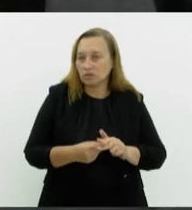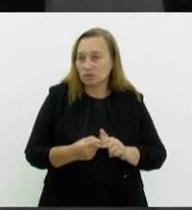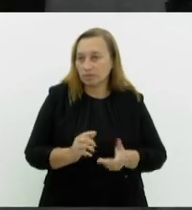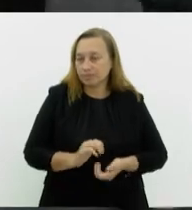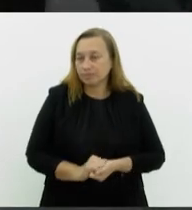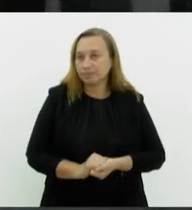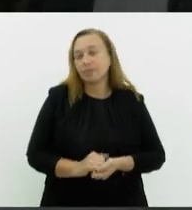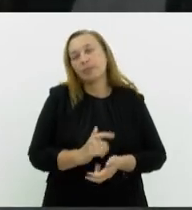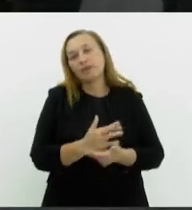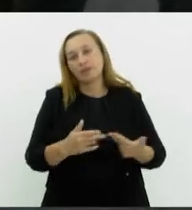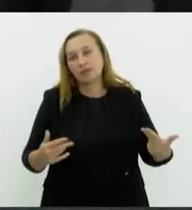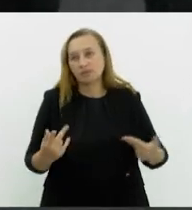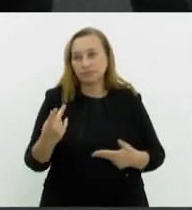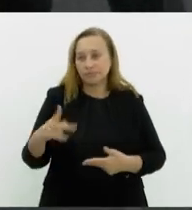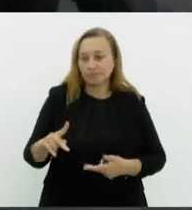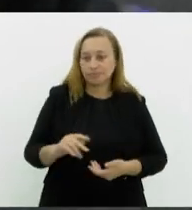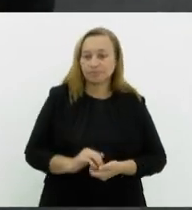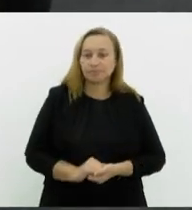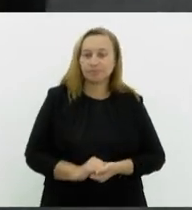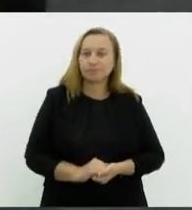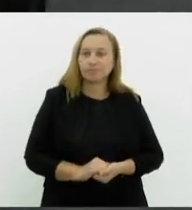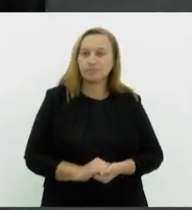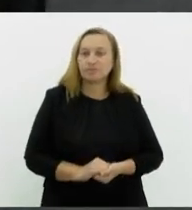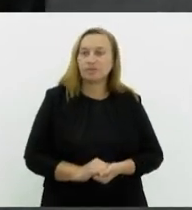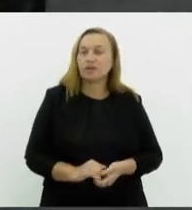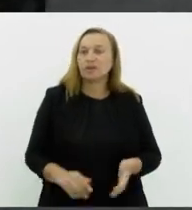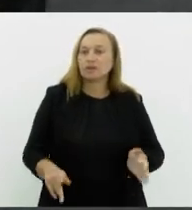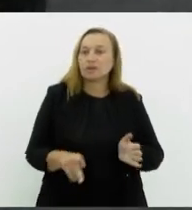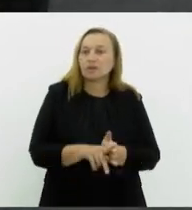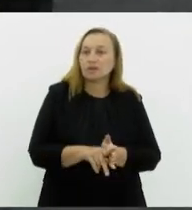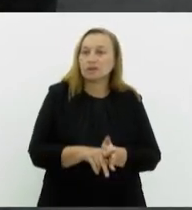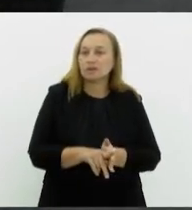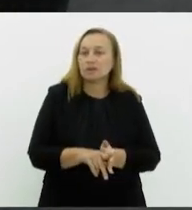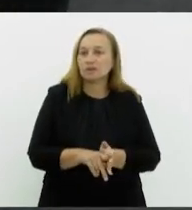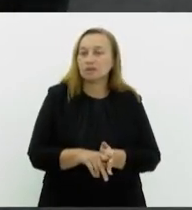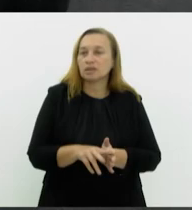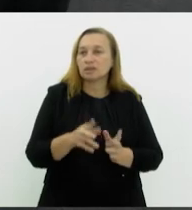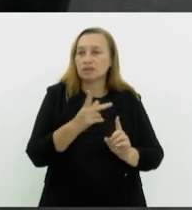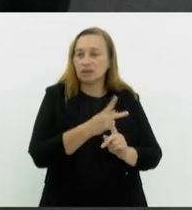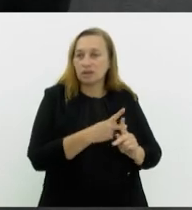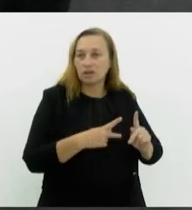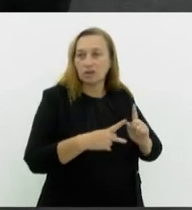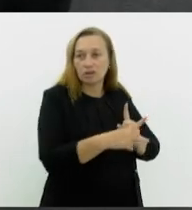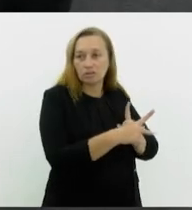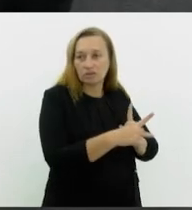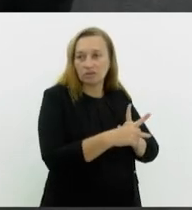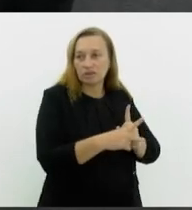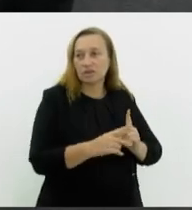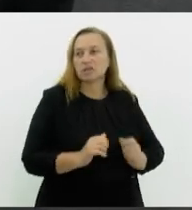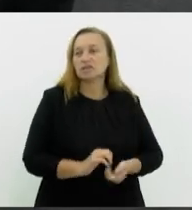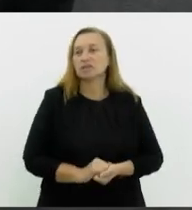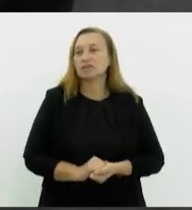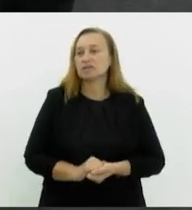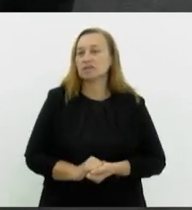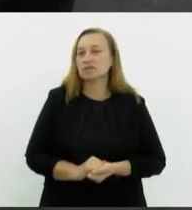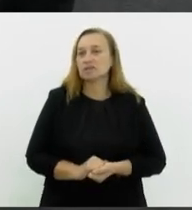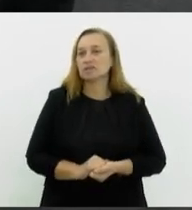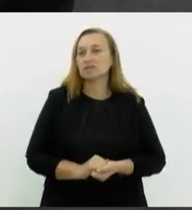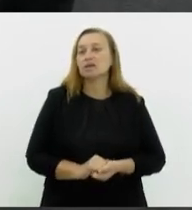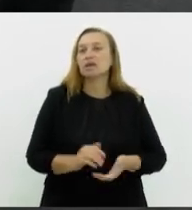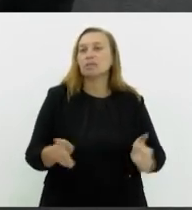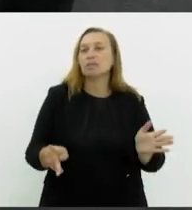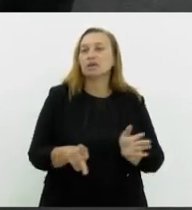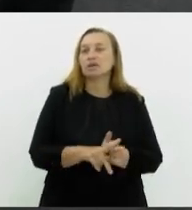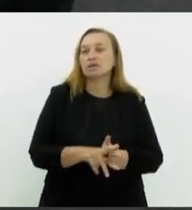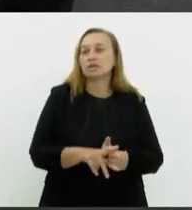Muitos deles, inclusive, pertencem ao Rio Previdência, fazem parte do